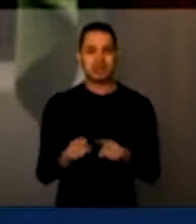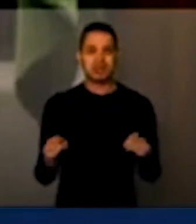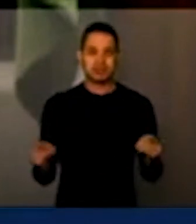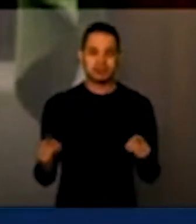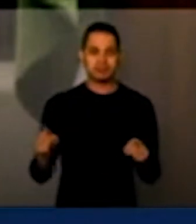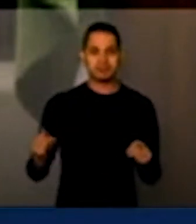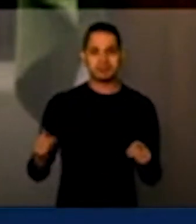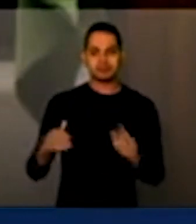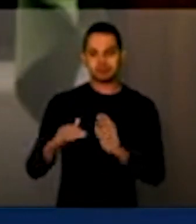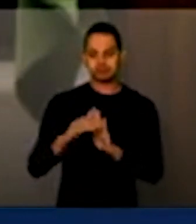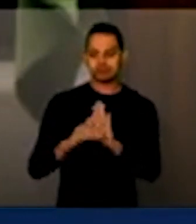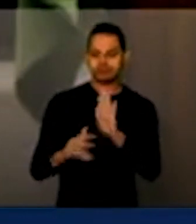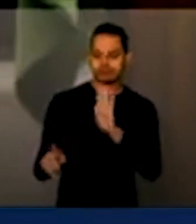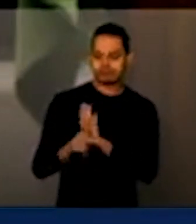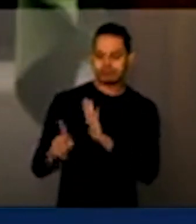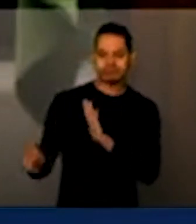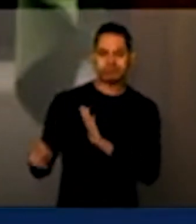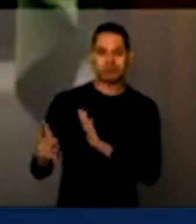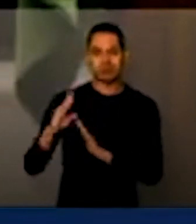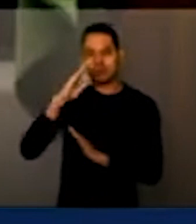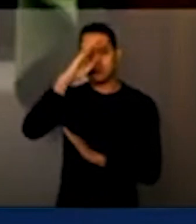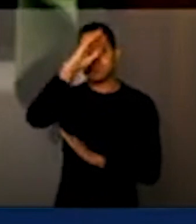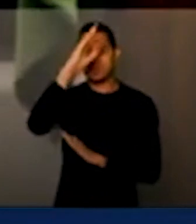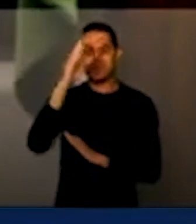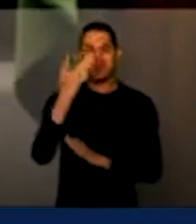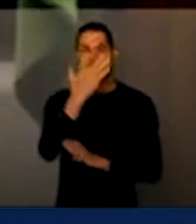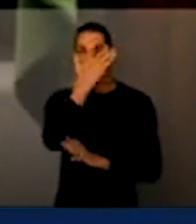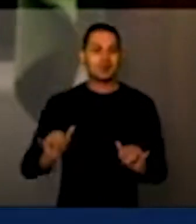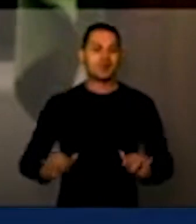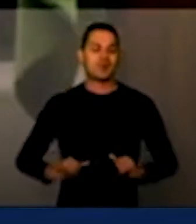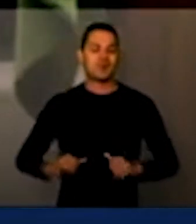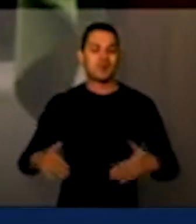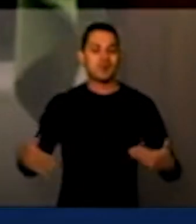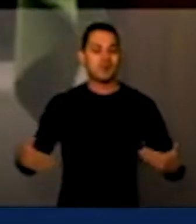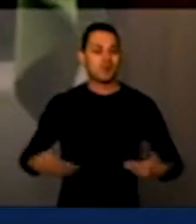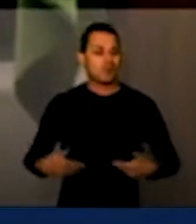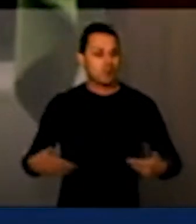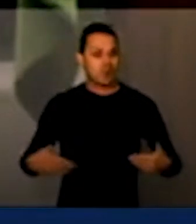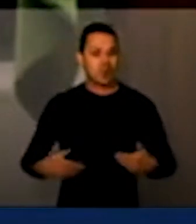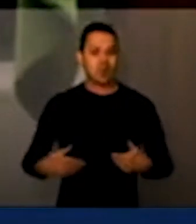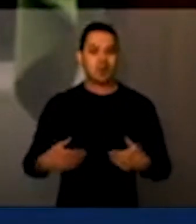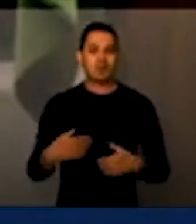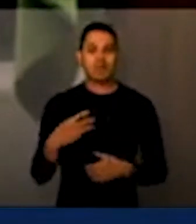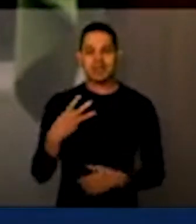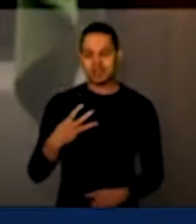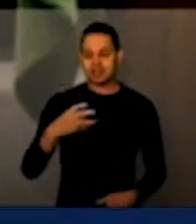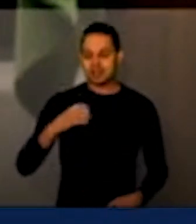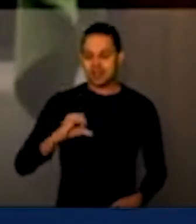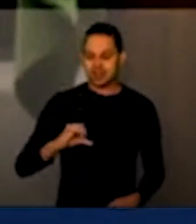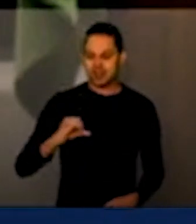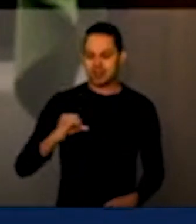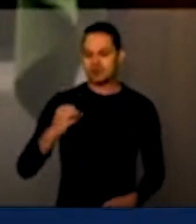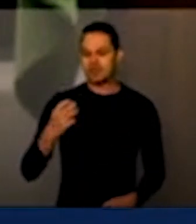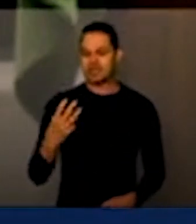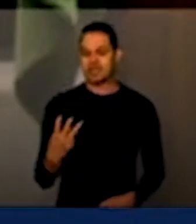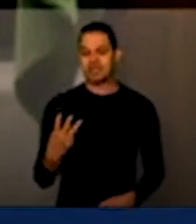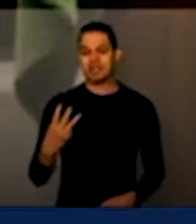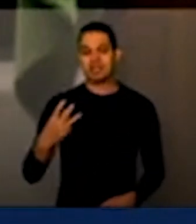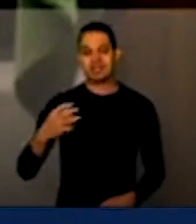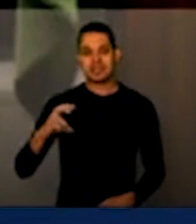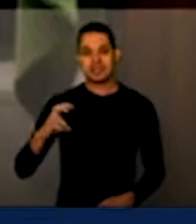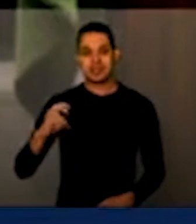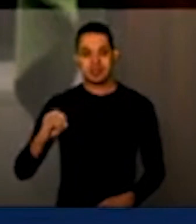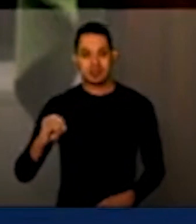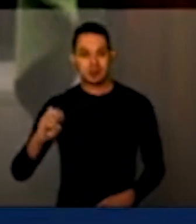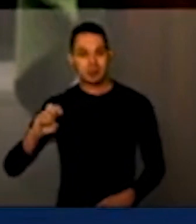dele só que o programa do bolsonaro jogará mais gente na miséria das 39 milhões 355